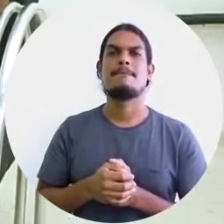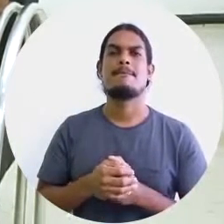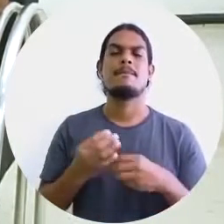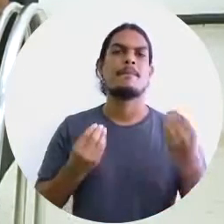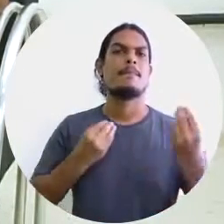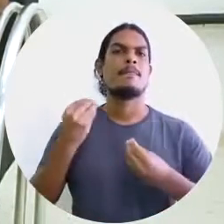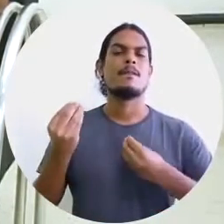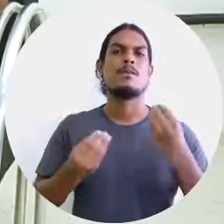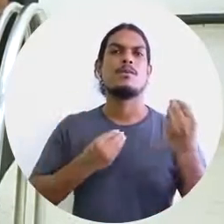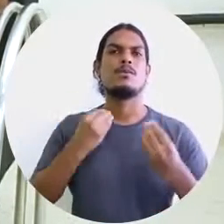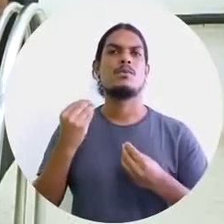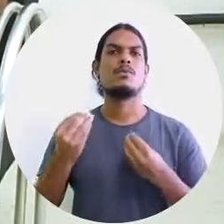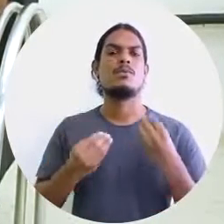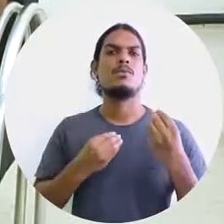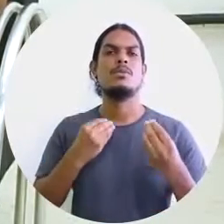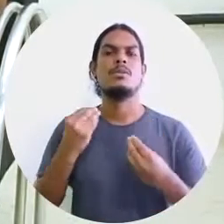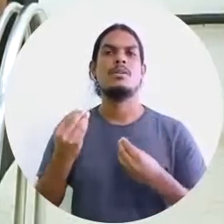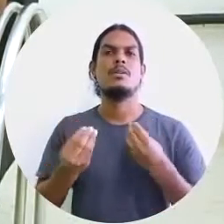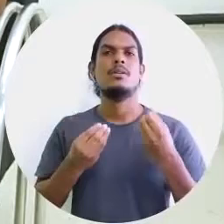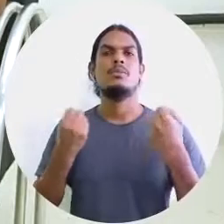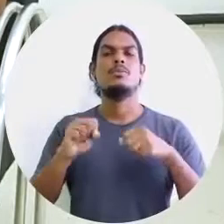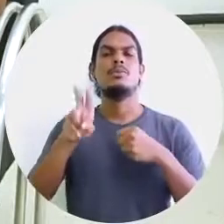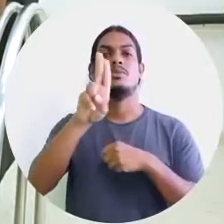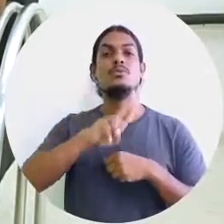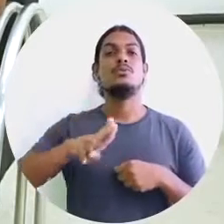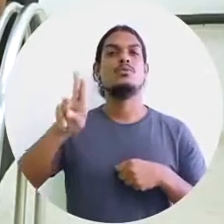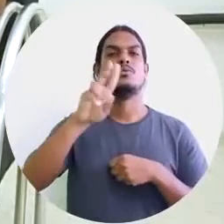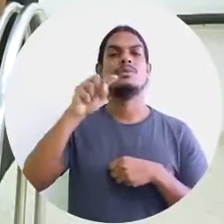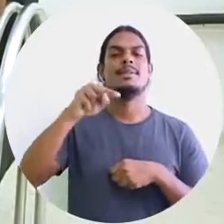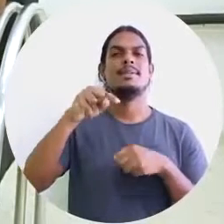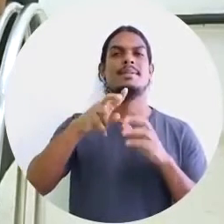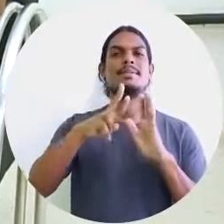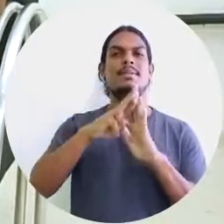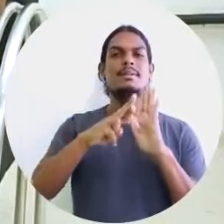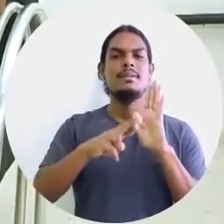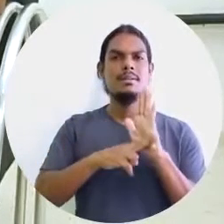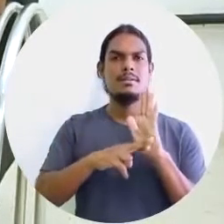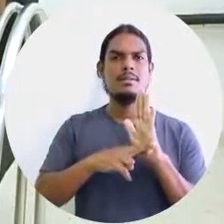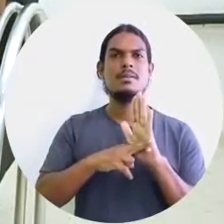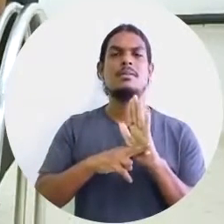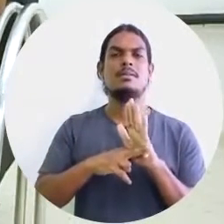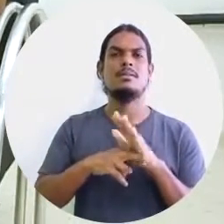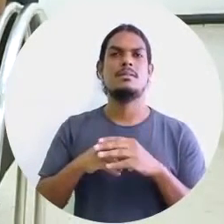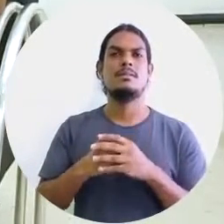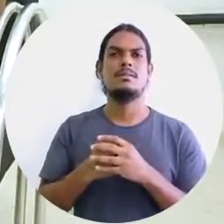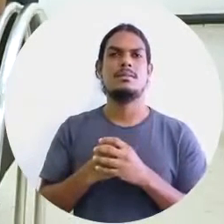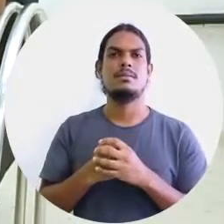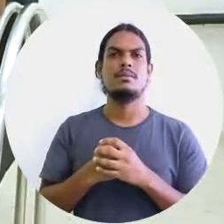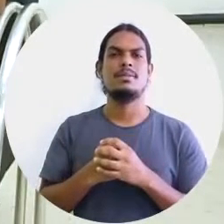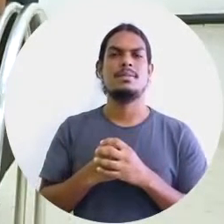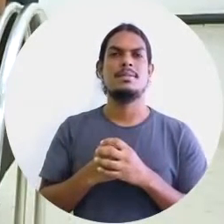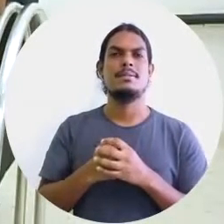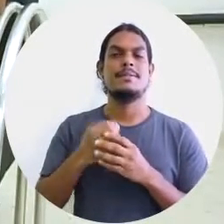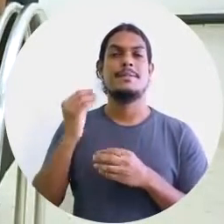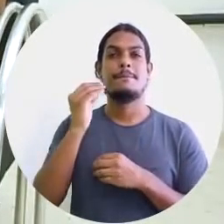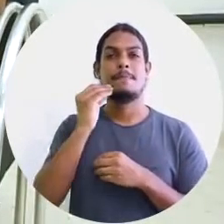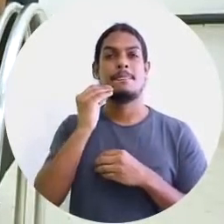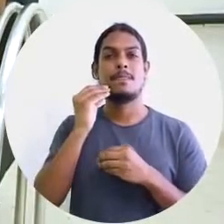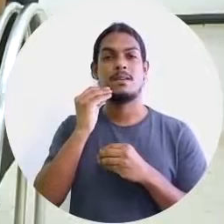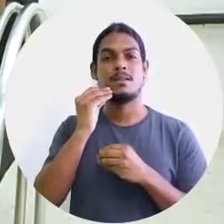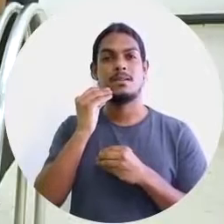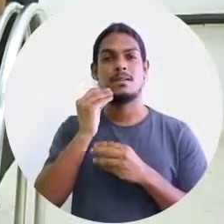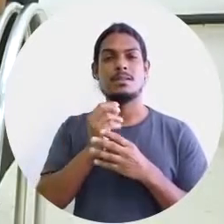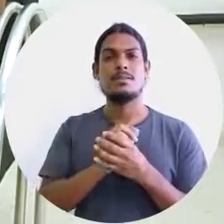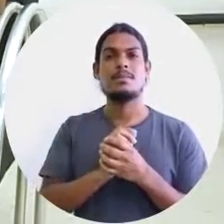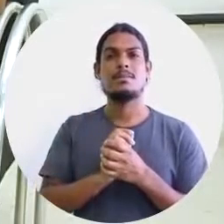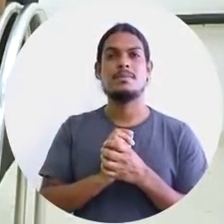como nós poderíamos, usando essa hierarquia de prioridades, tentar reduzir o